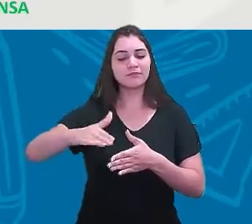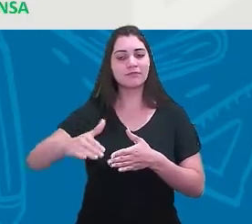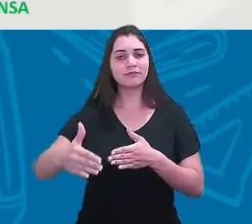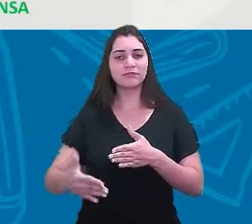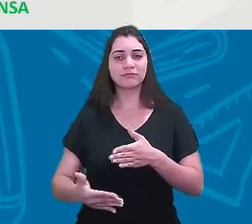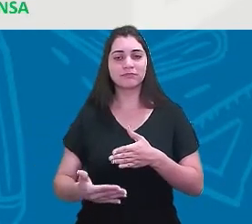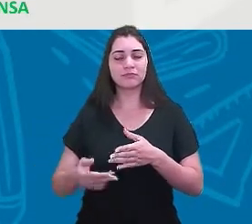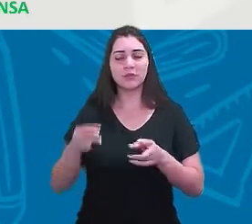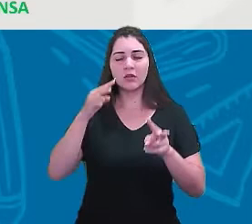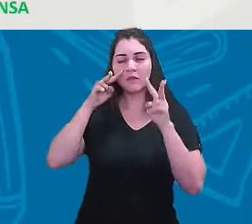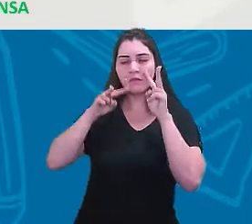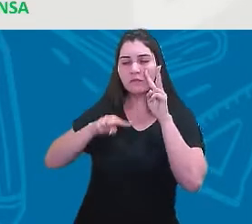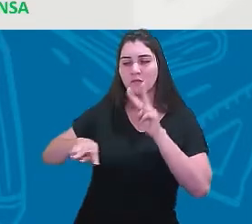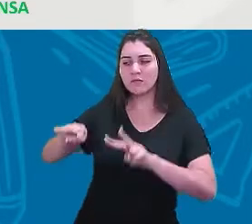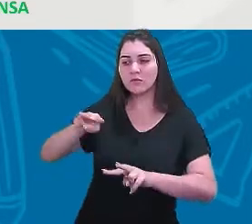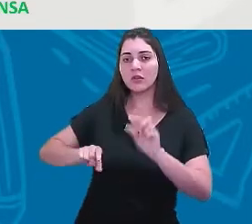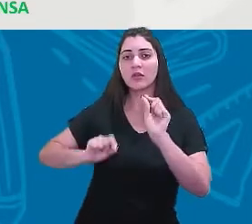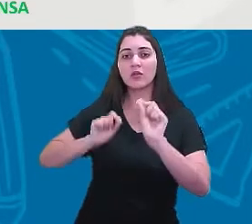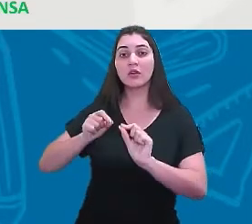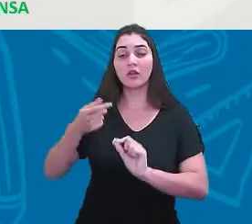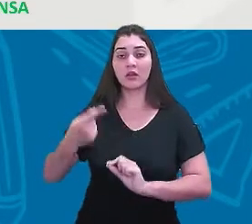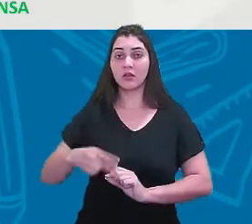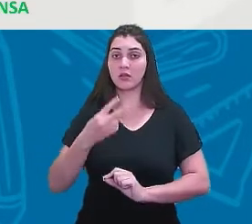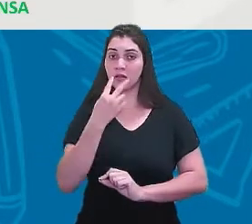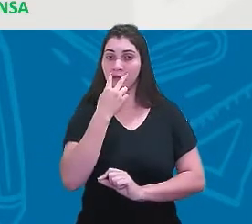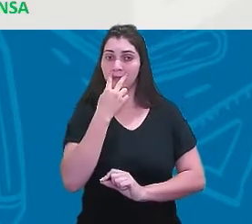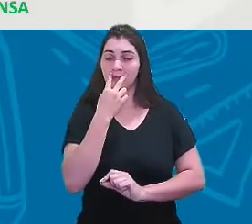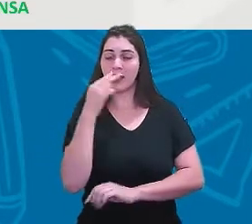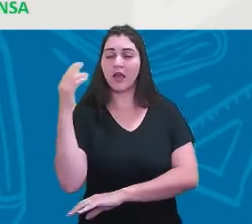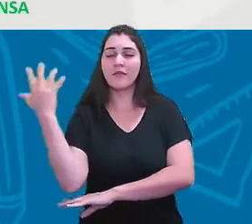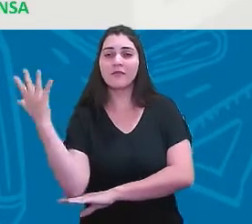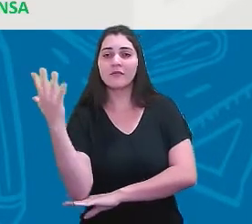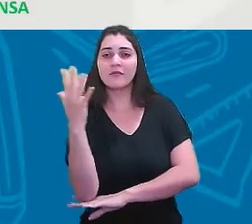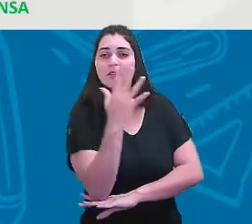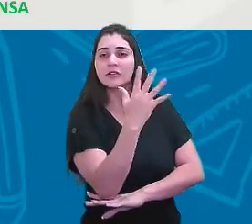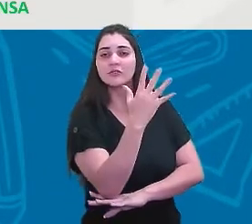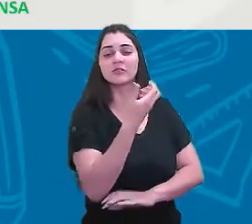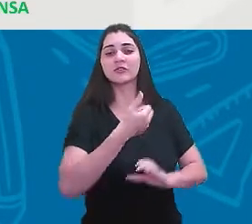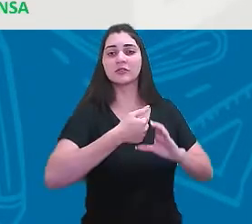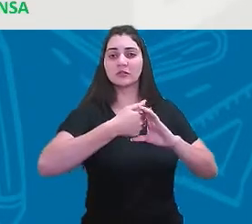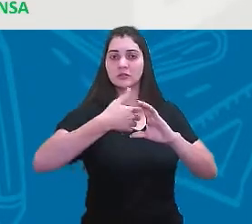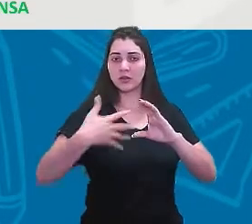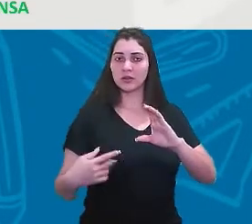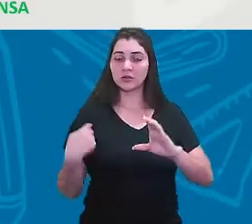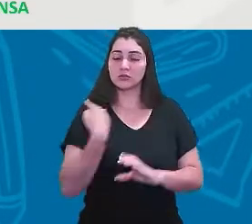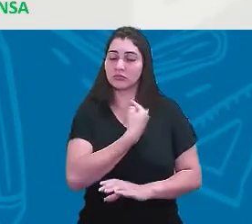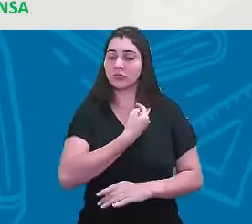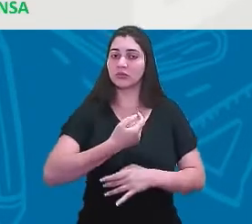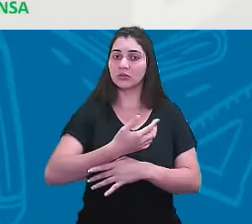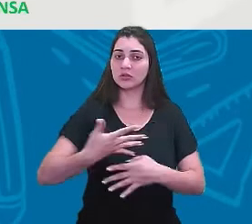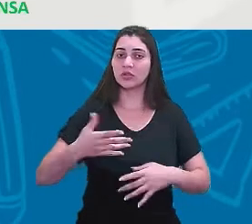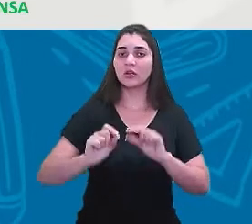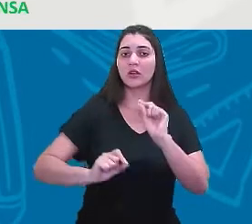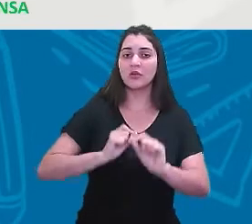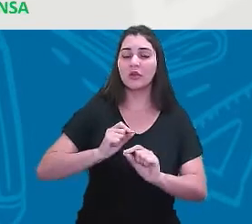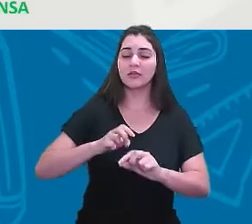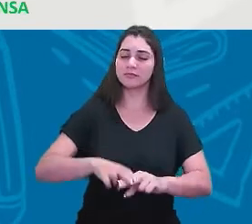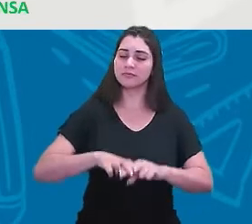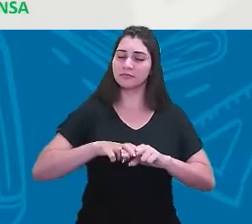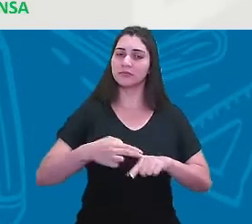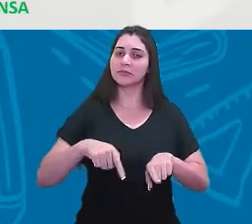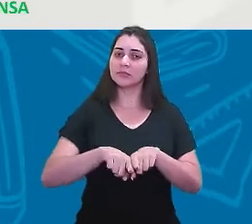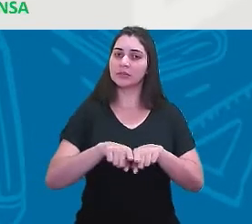vai observar que aqui em Vitória de Santo Antão, a vegetação característica da nossa cidade é, sobretudo,